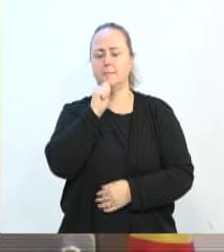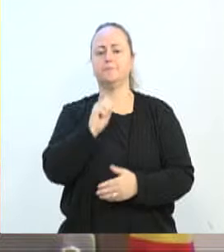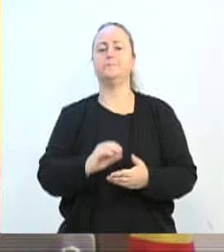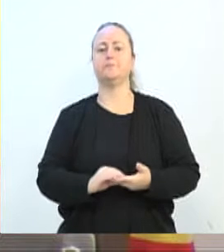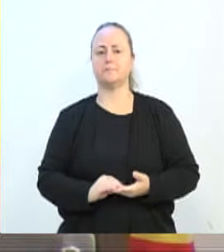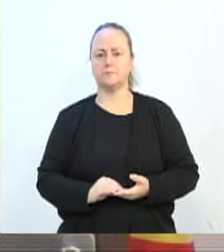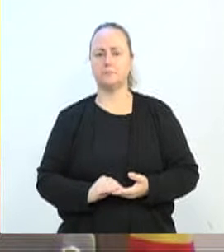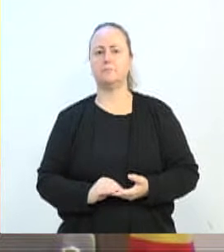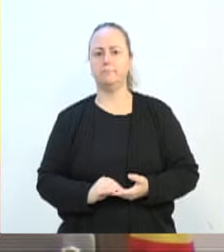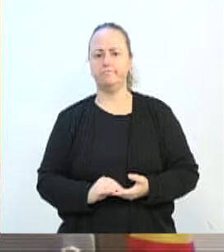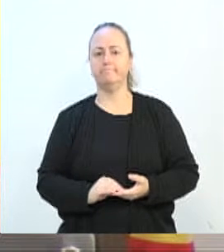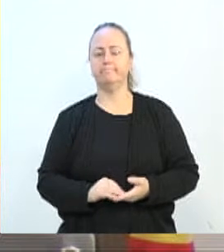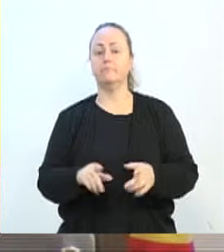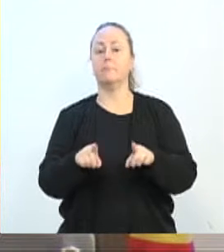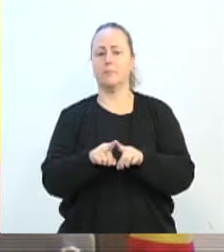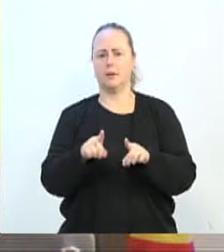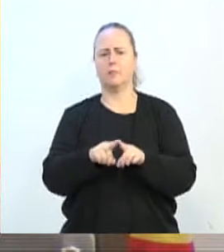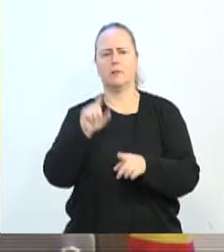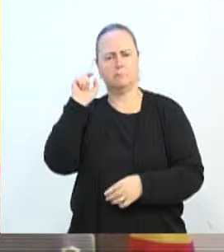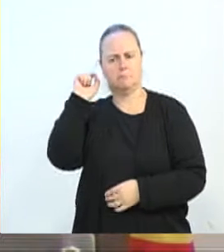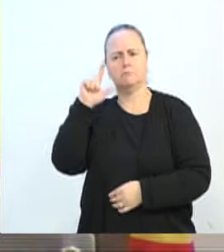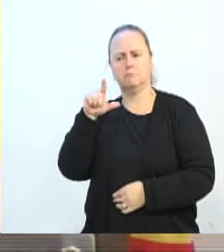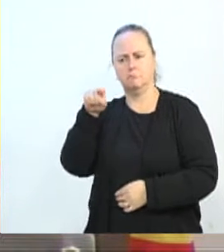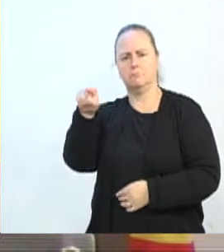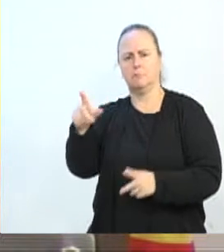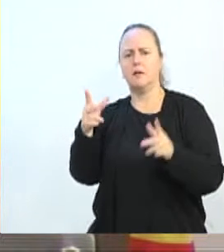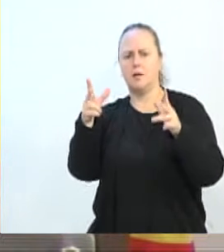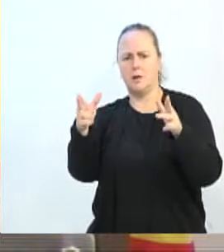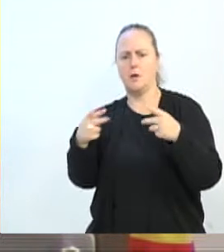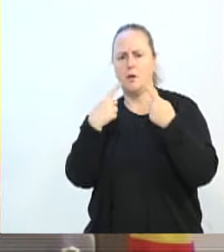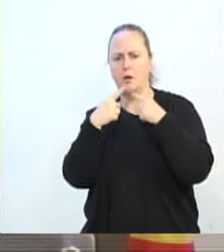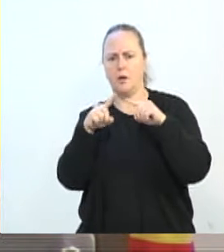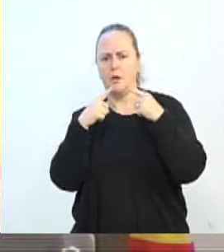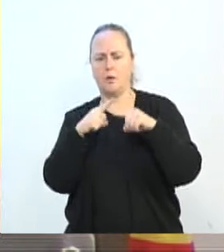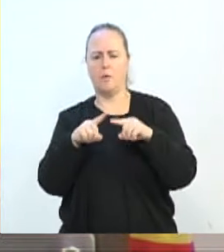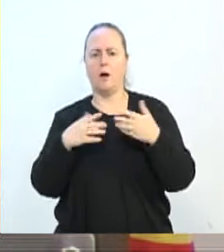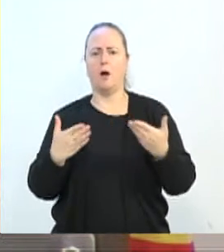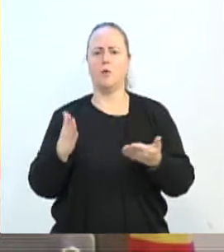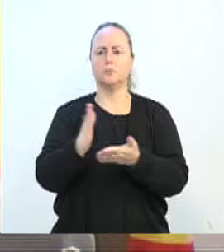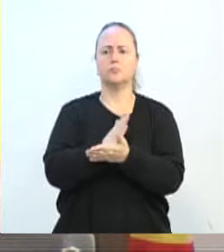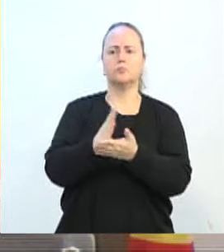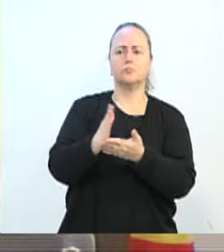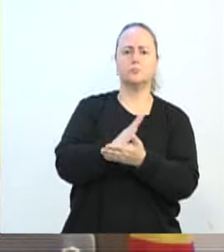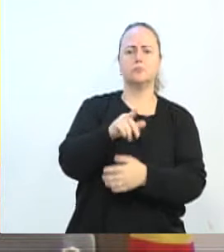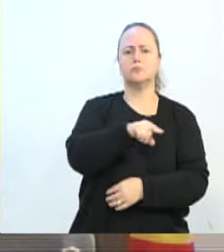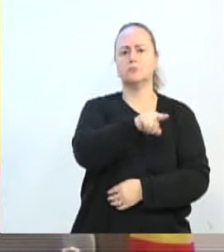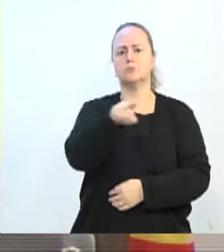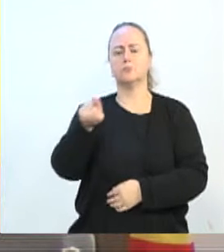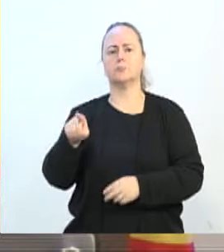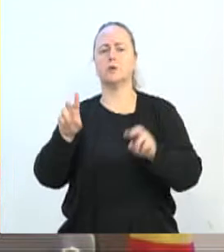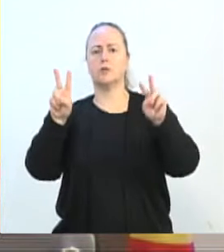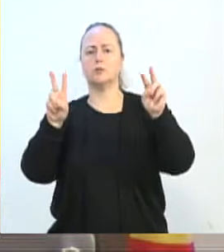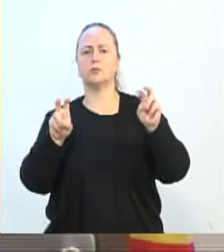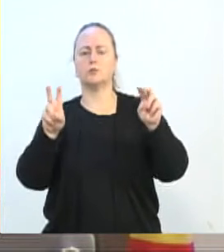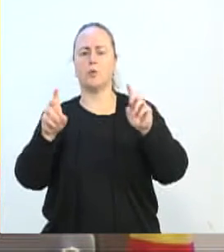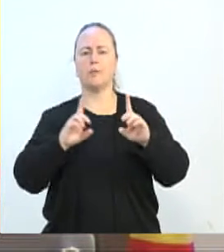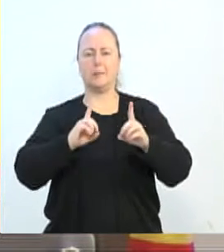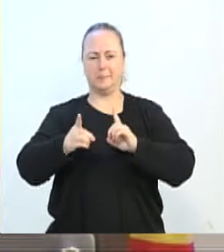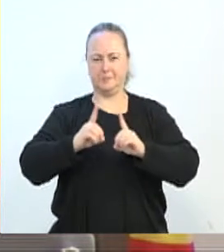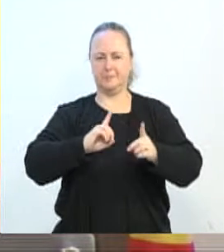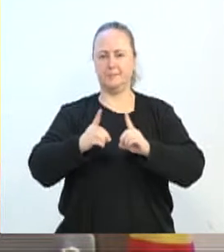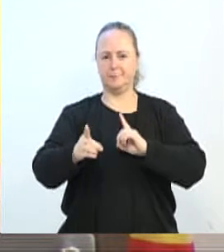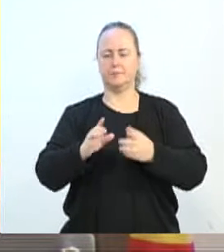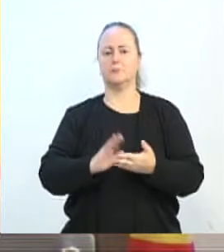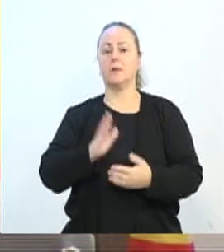Maurício que também deve ter recebido essas mesmas queixas entre outros vereadores com relação às rodovias apesar dos